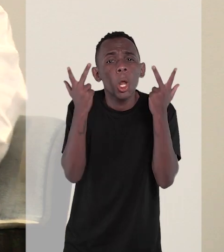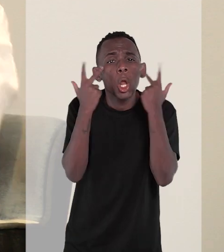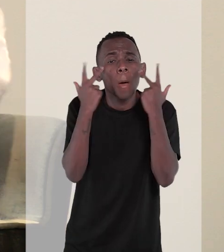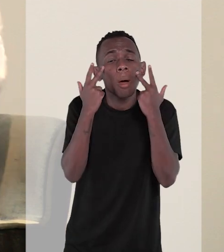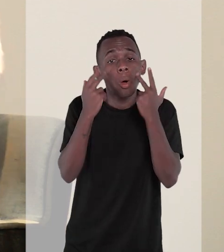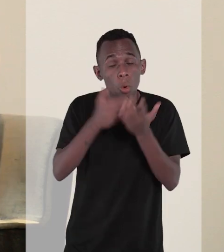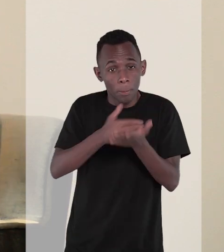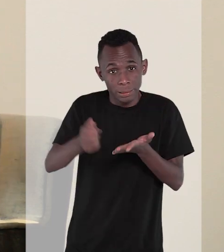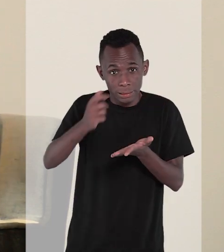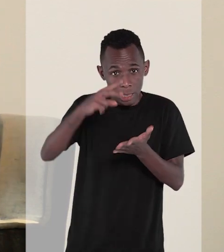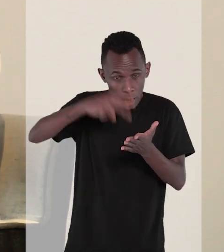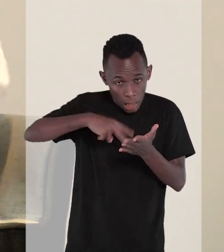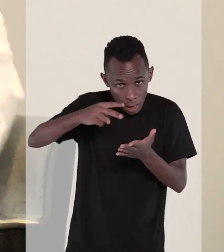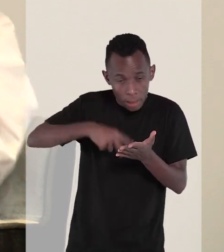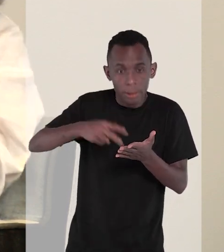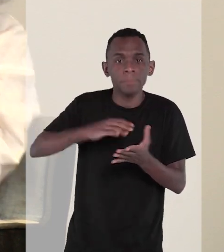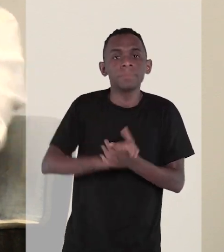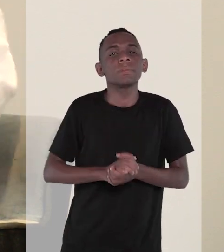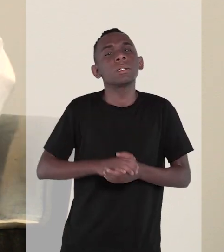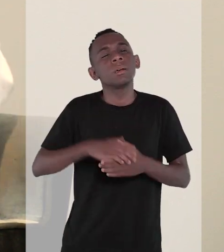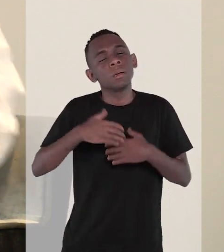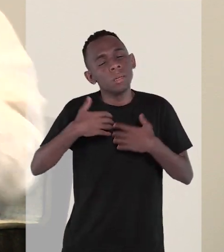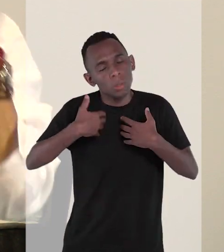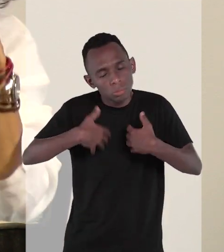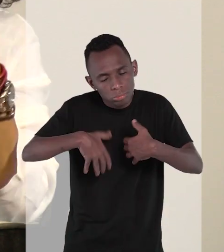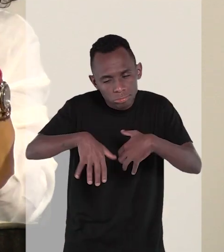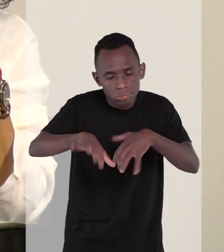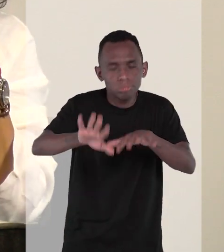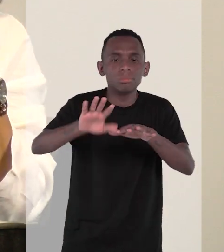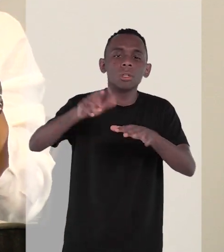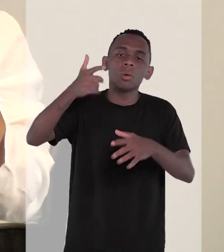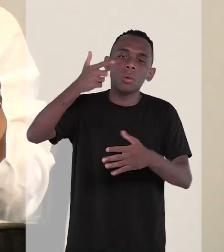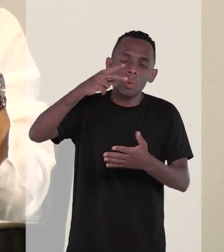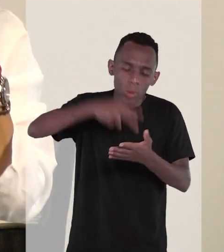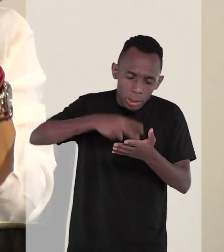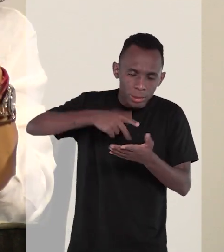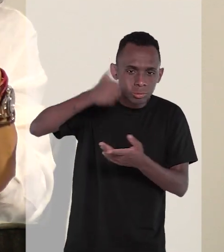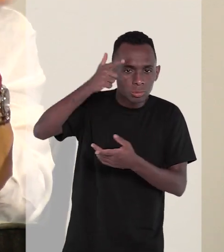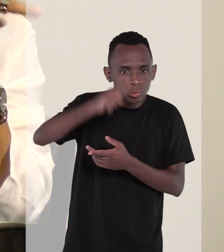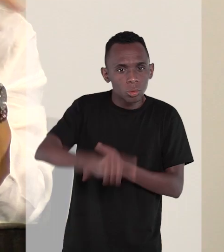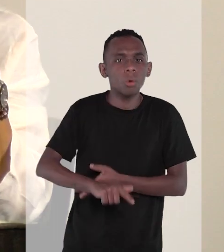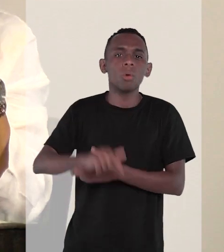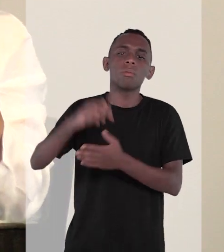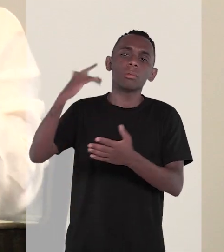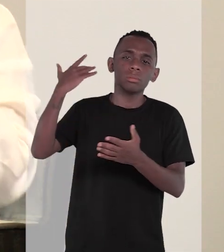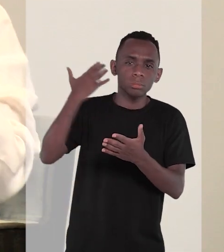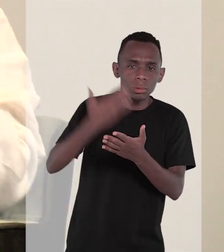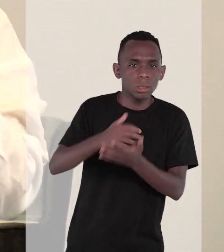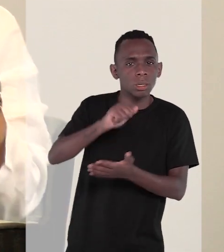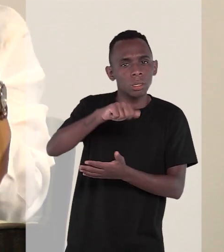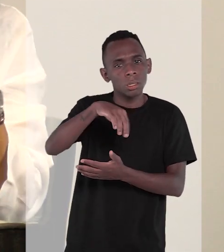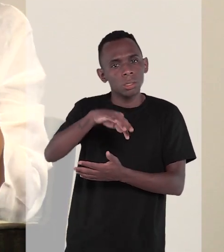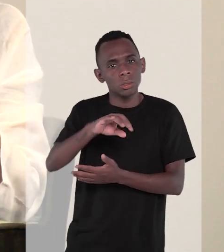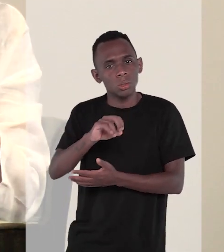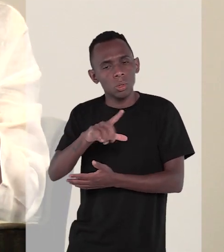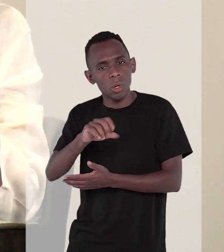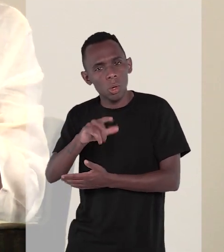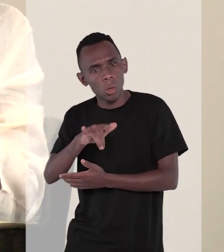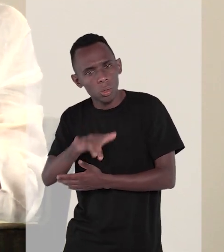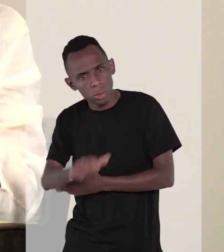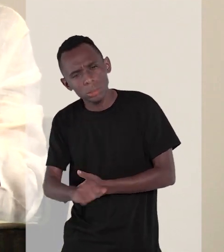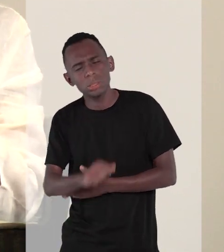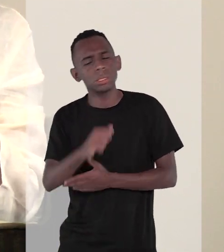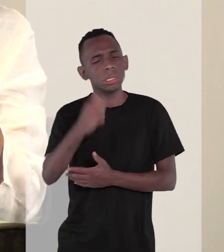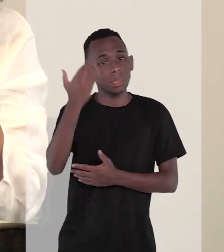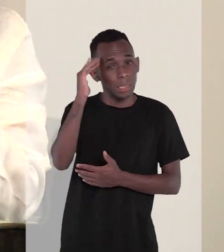E aí, quando eu comecei a ler, e aí vai me levando por aí. E aí eu li de novo a antologia, fui entender